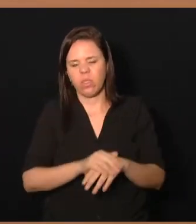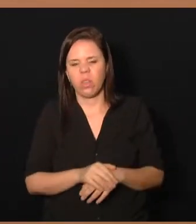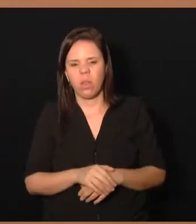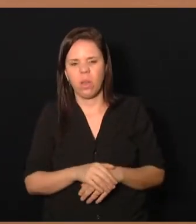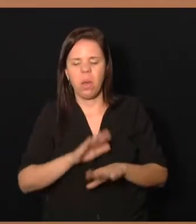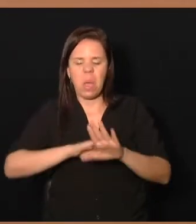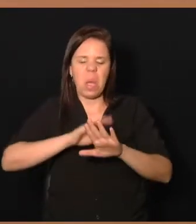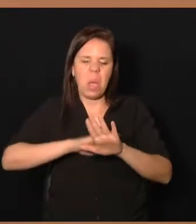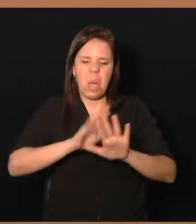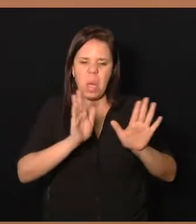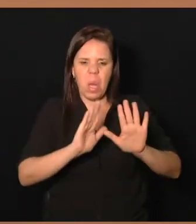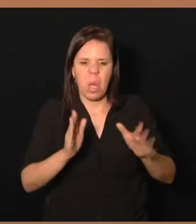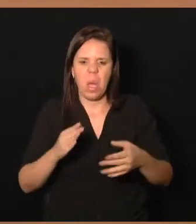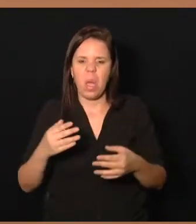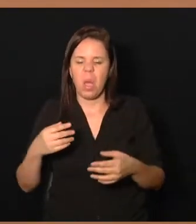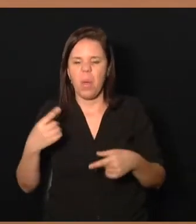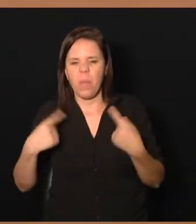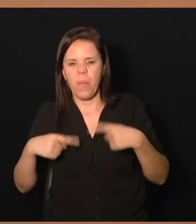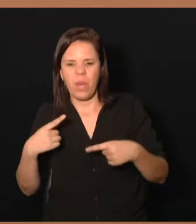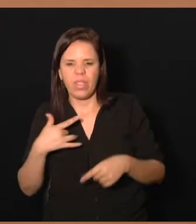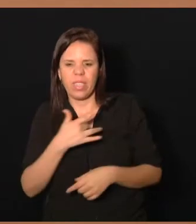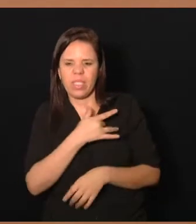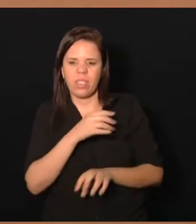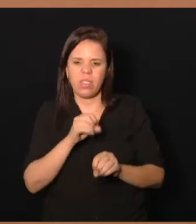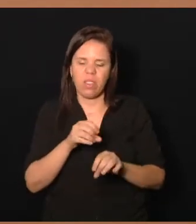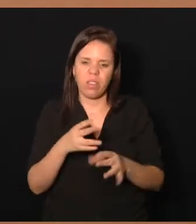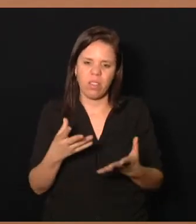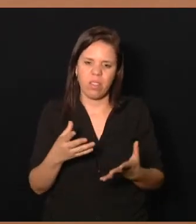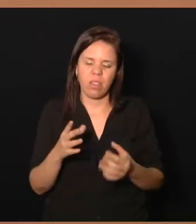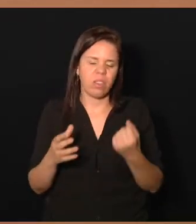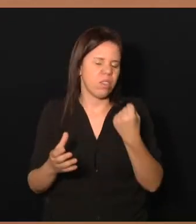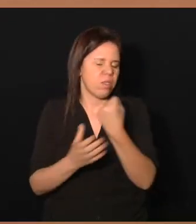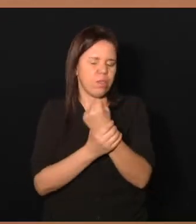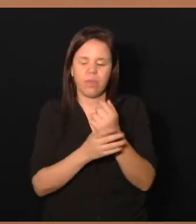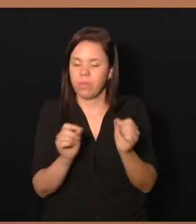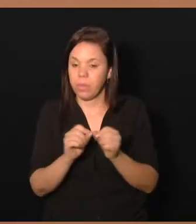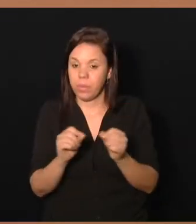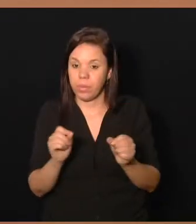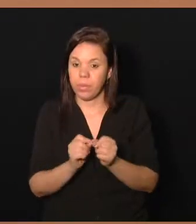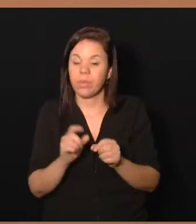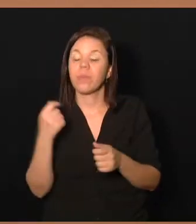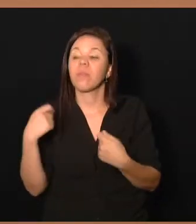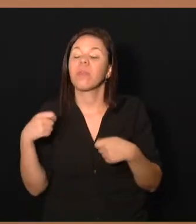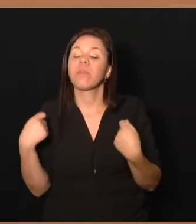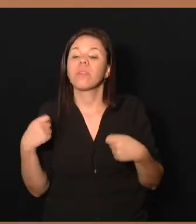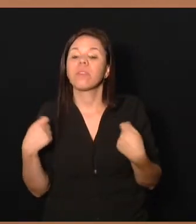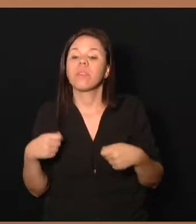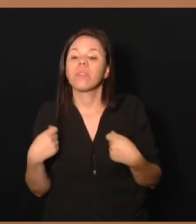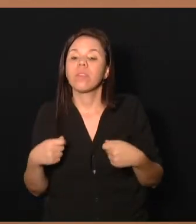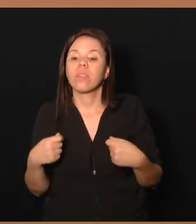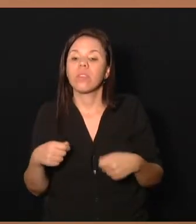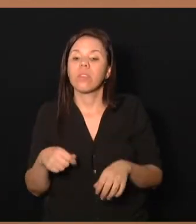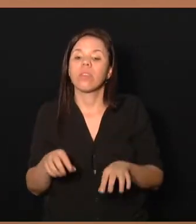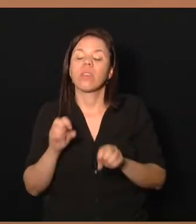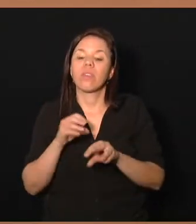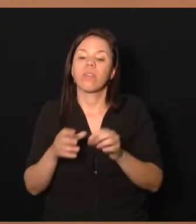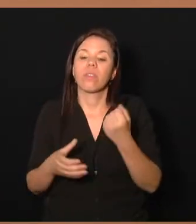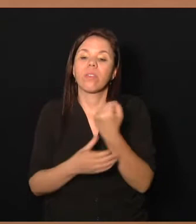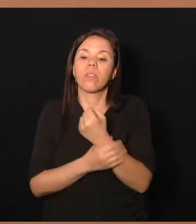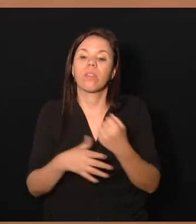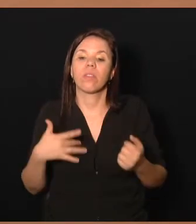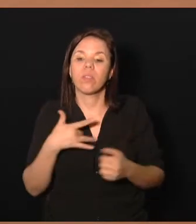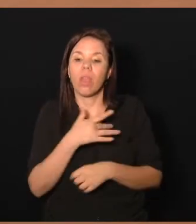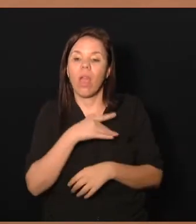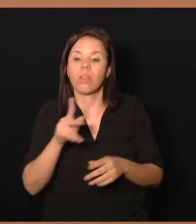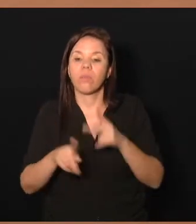façam política na saúde, na educação e na segurança. Porque quem mais precisa de educação, saúde e segurança são